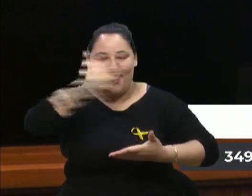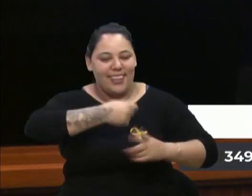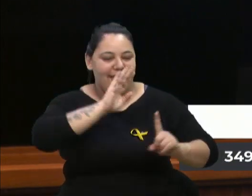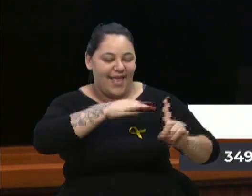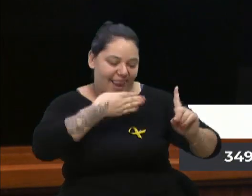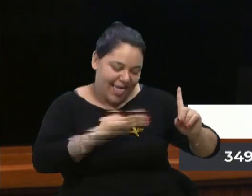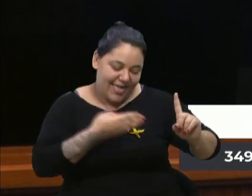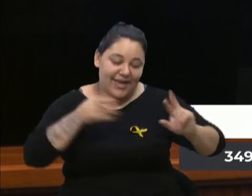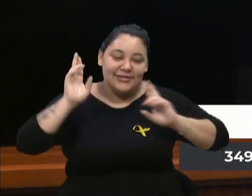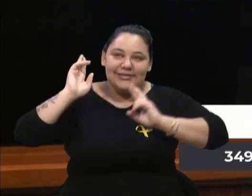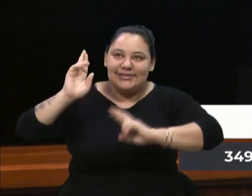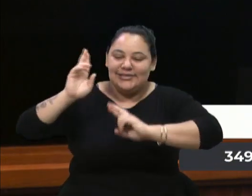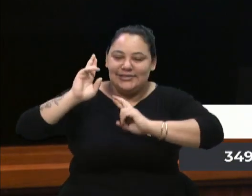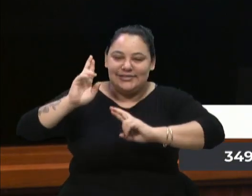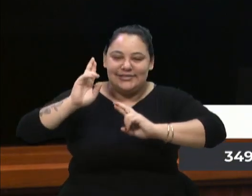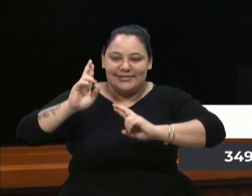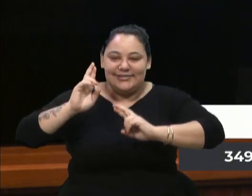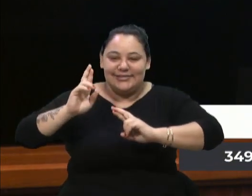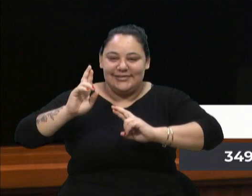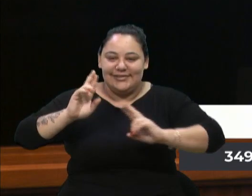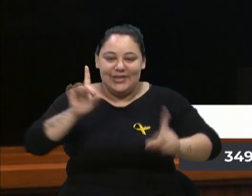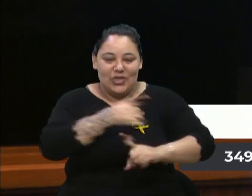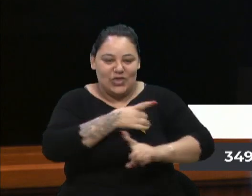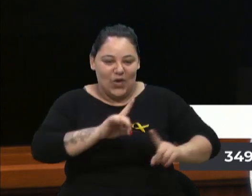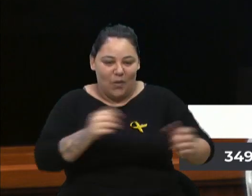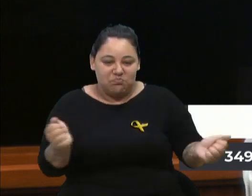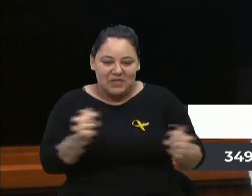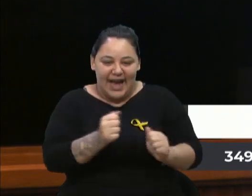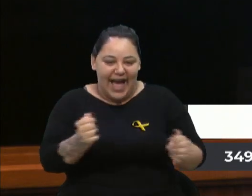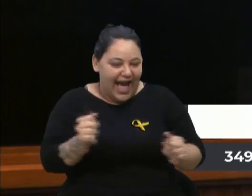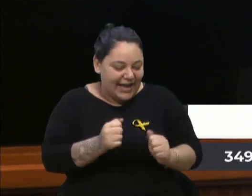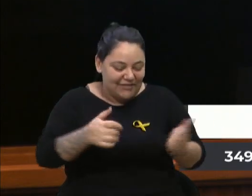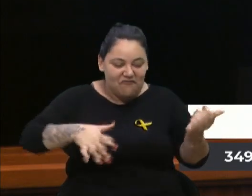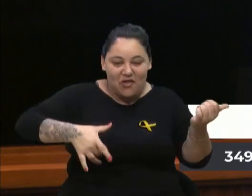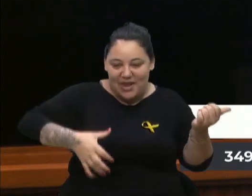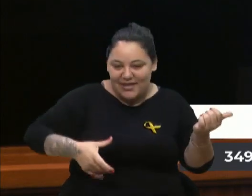que ele toque para nós nesse dia, né?